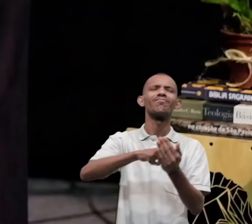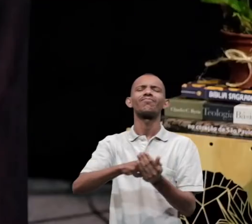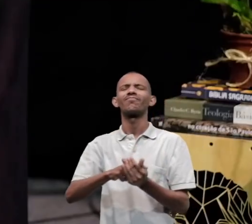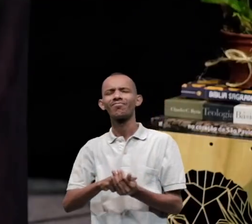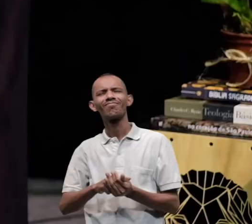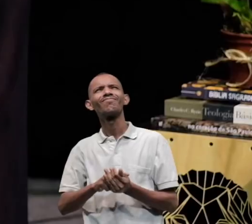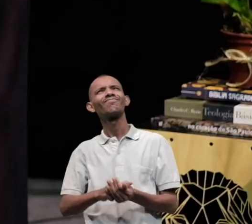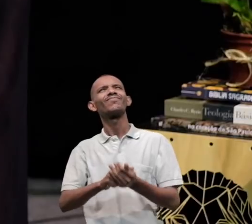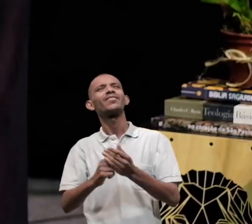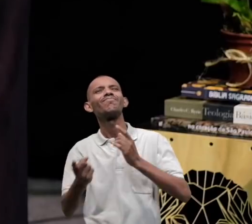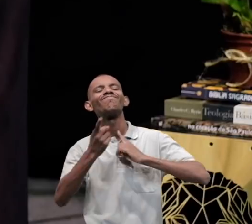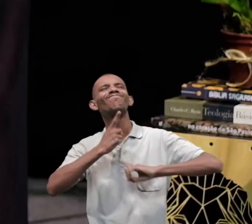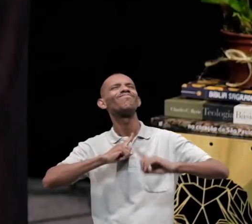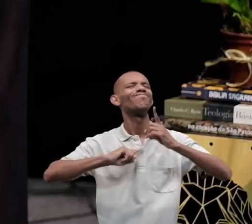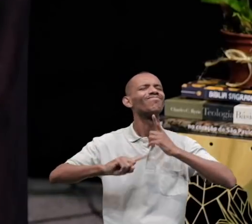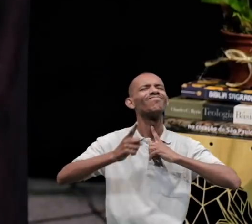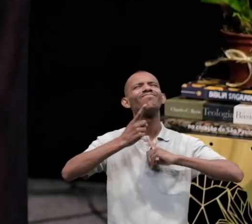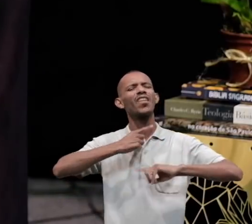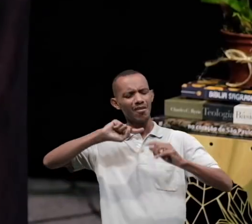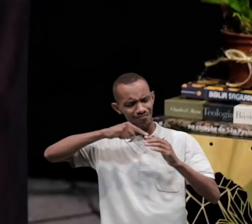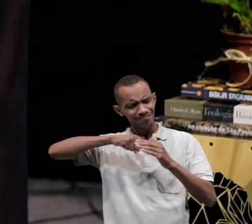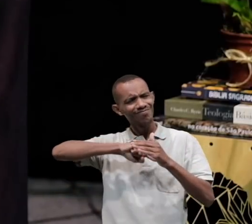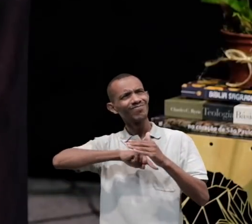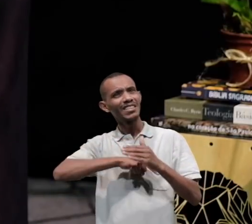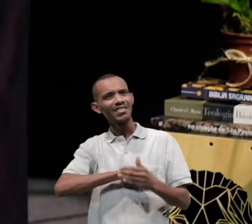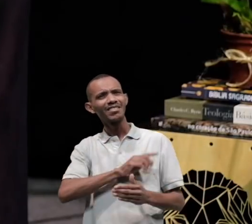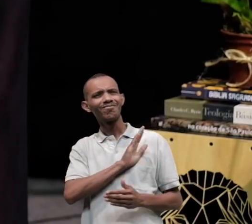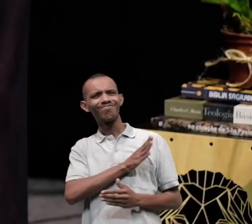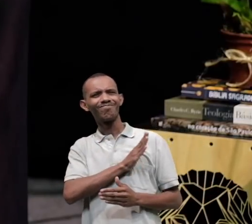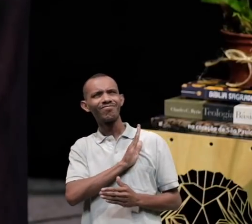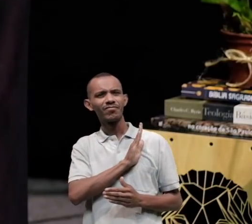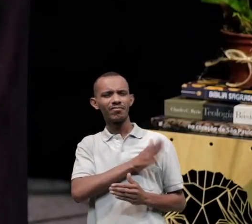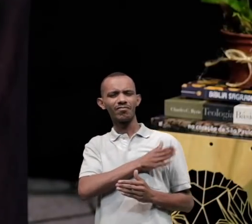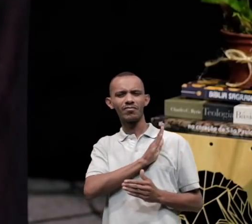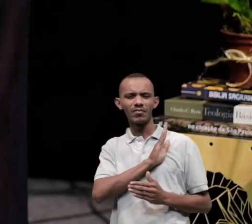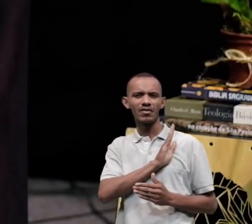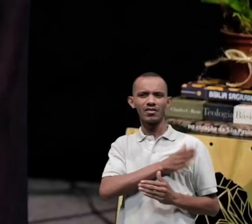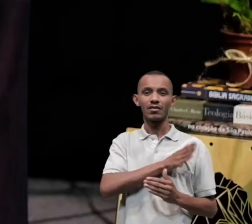pés, pois prazer maior não há